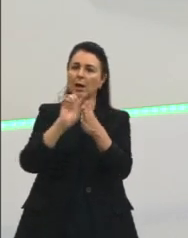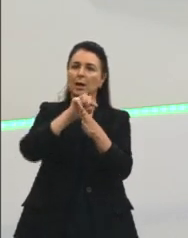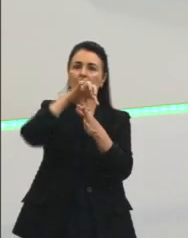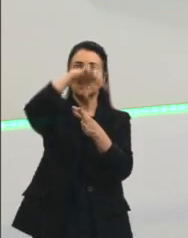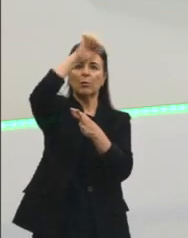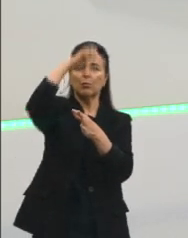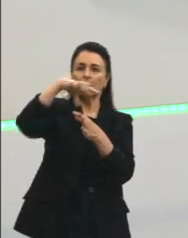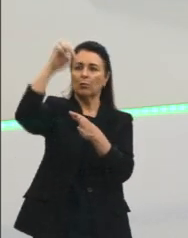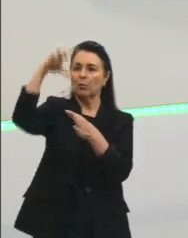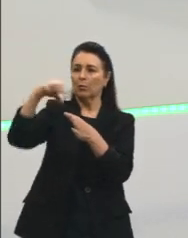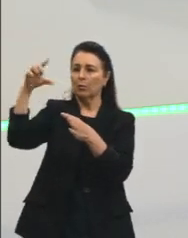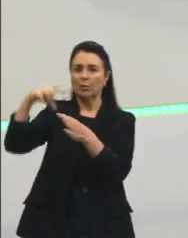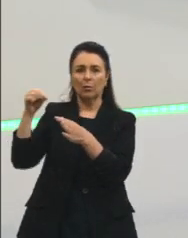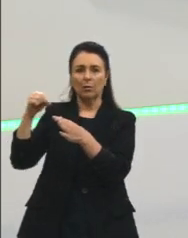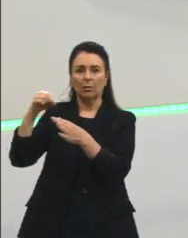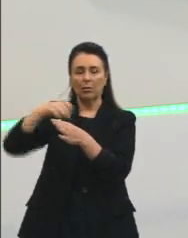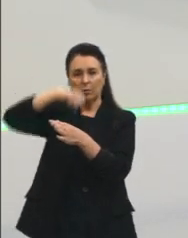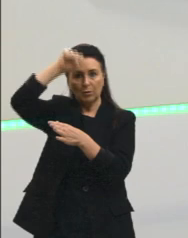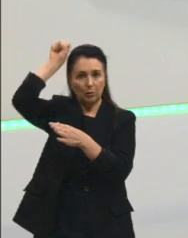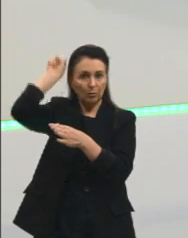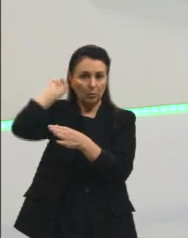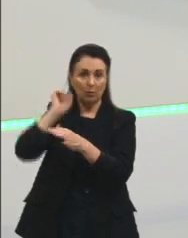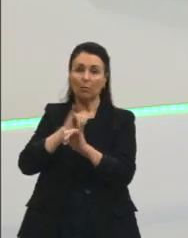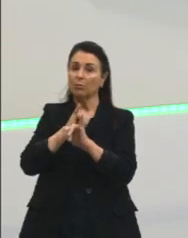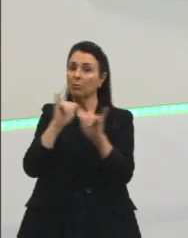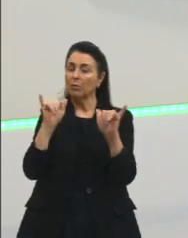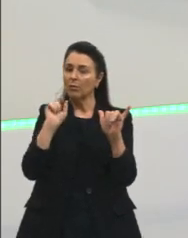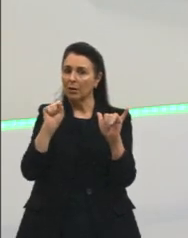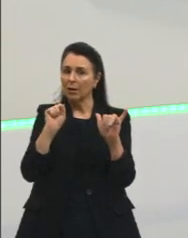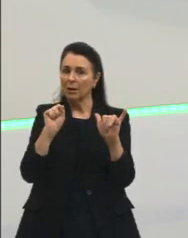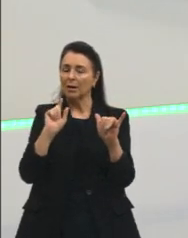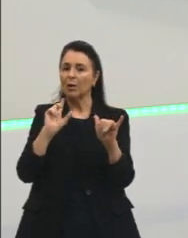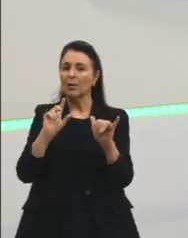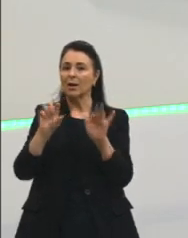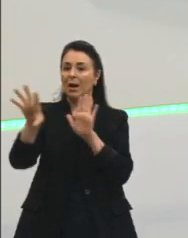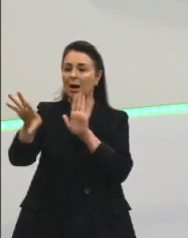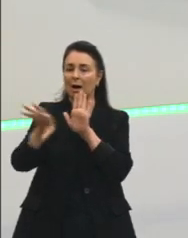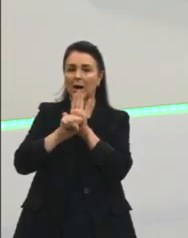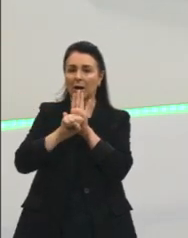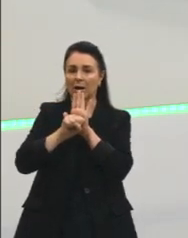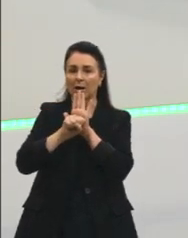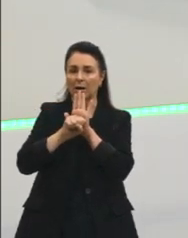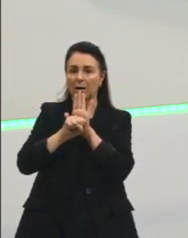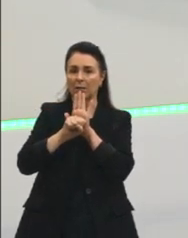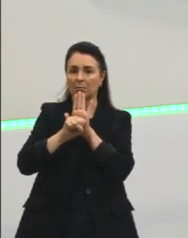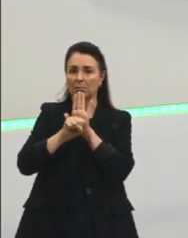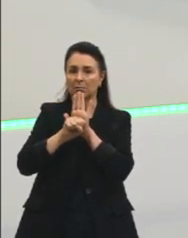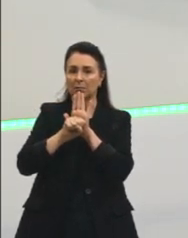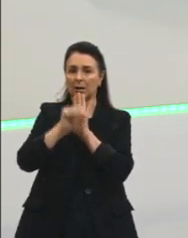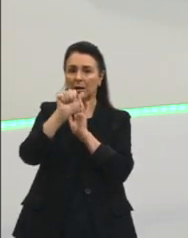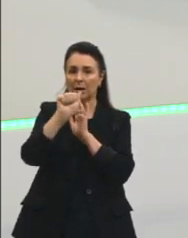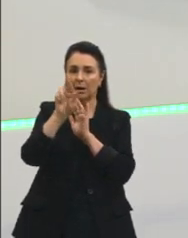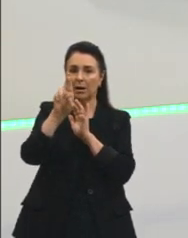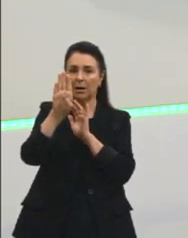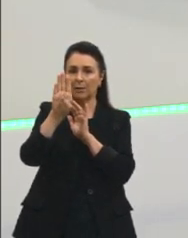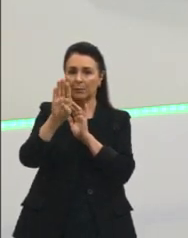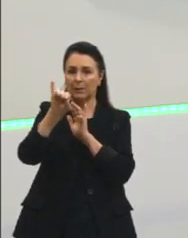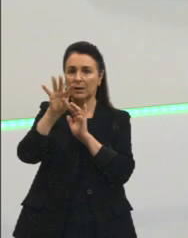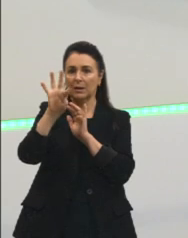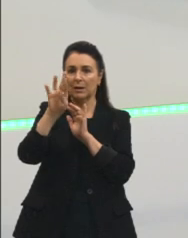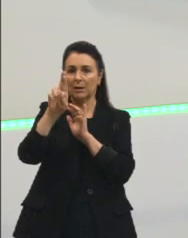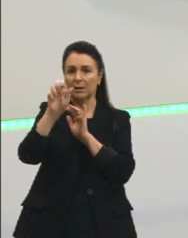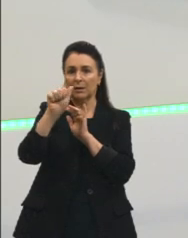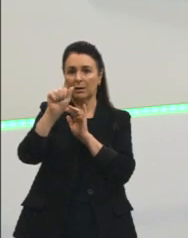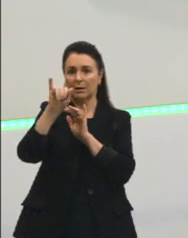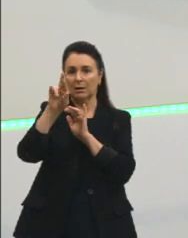só se vai nos dizer existe uma coisa que se chama arbitrariedade dos signos o que que é isso não